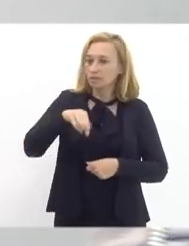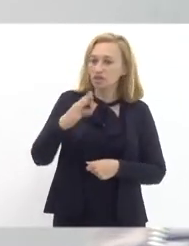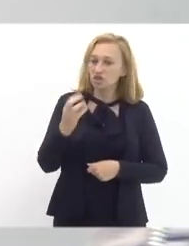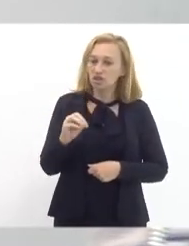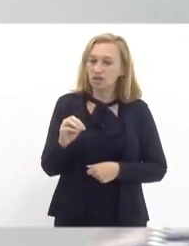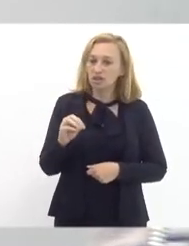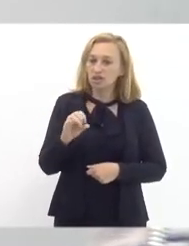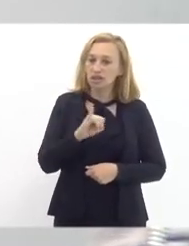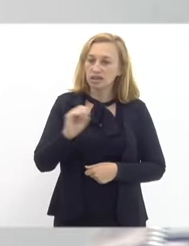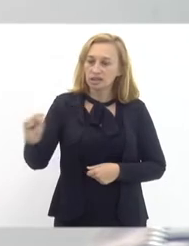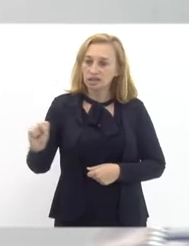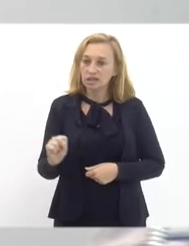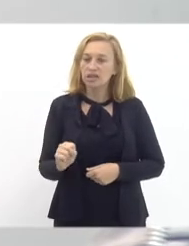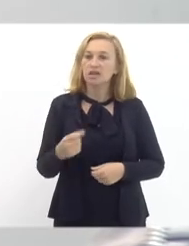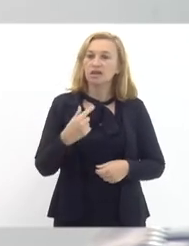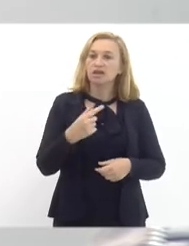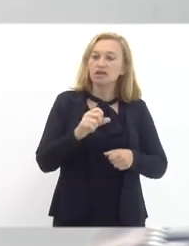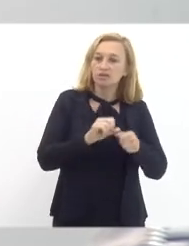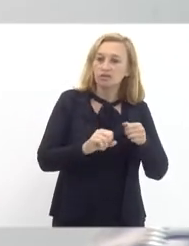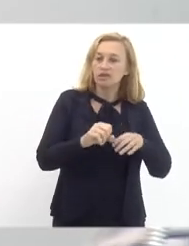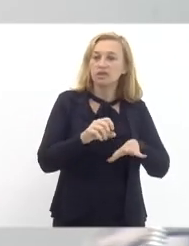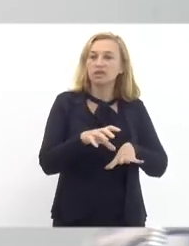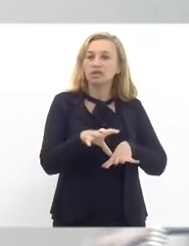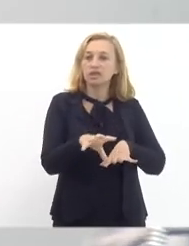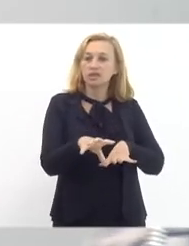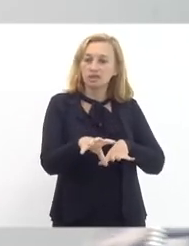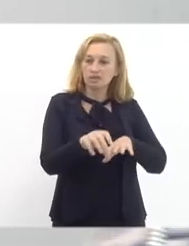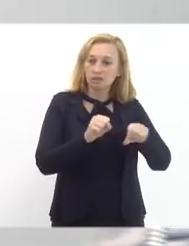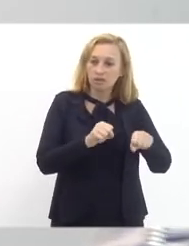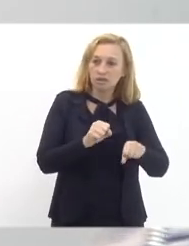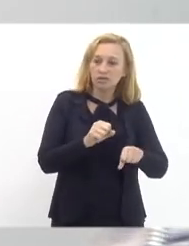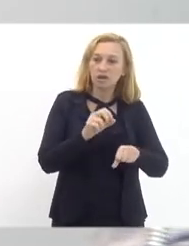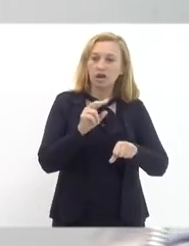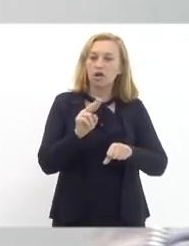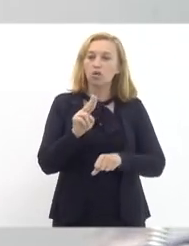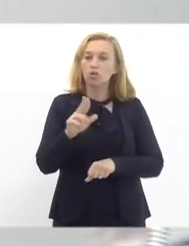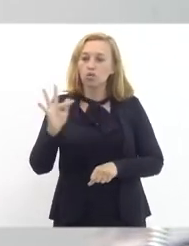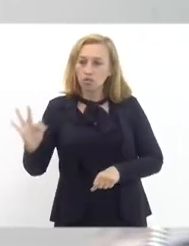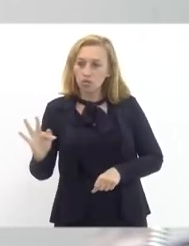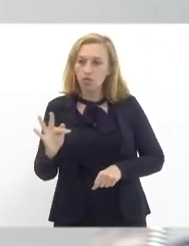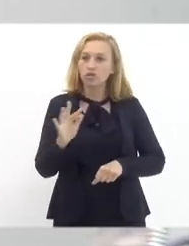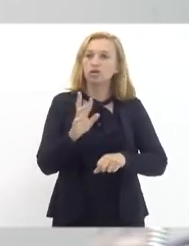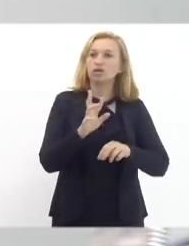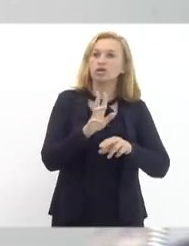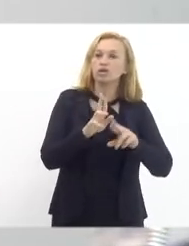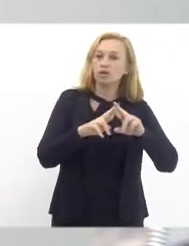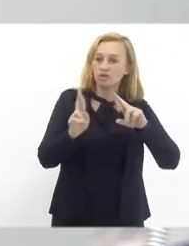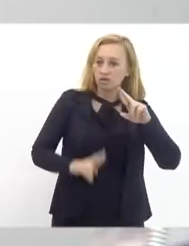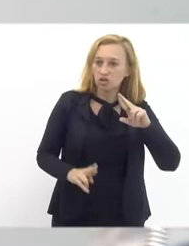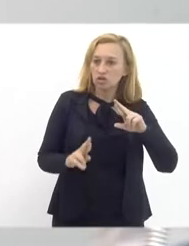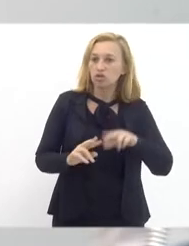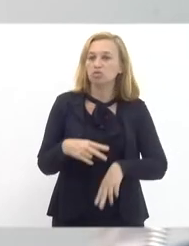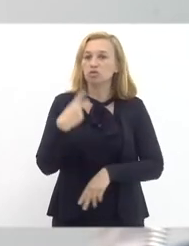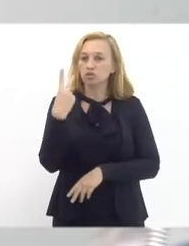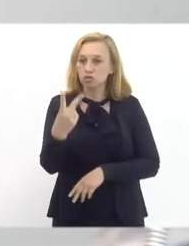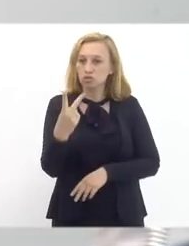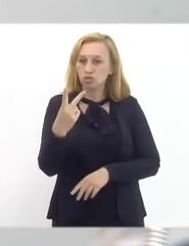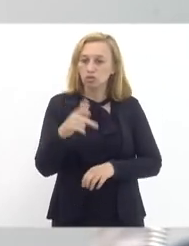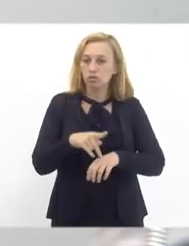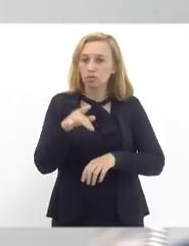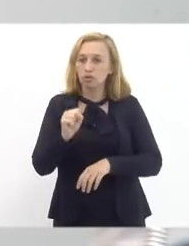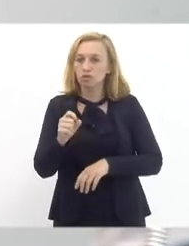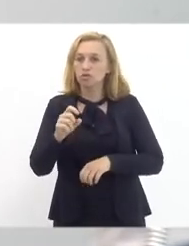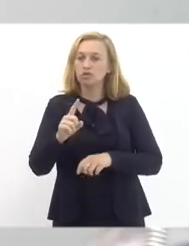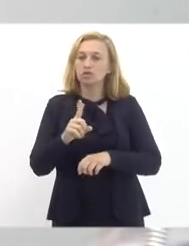Assis. Fiz minha graduação na UF, o meu mestrado na Comissão Nacional de Energia Nuclear, meu doutorado na COP, UFRJ, e os meus 2